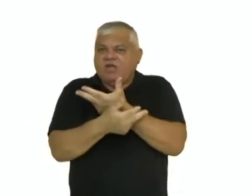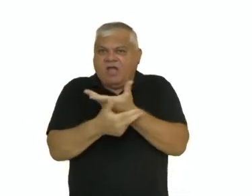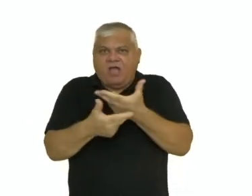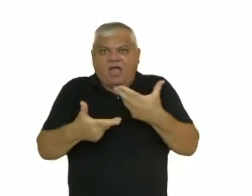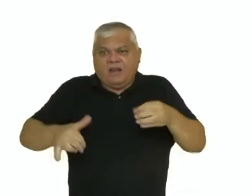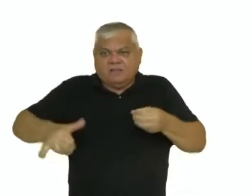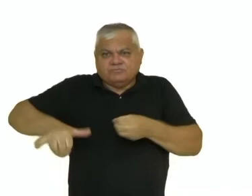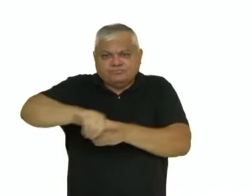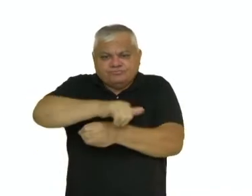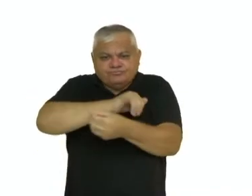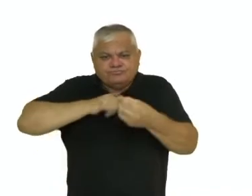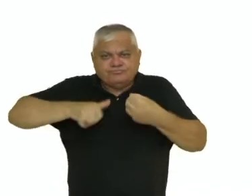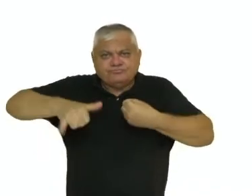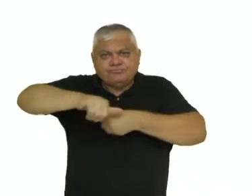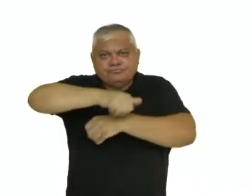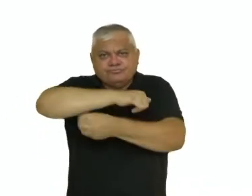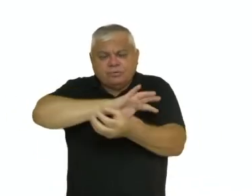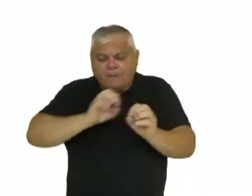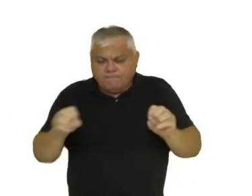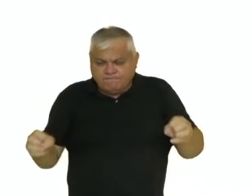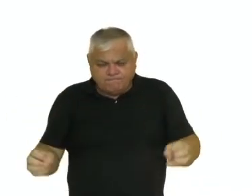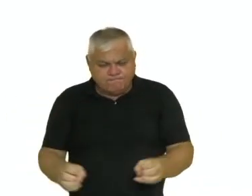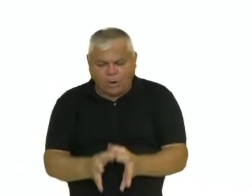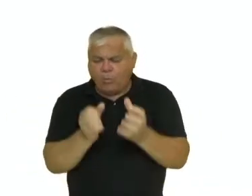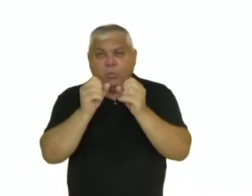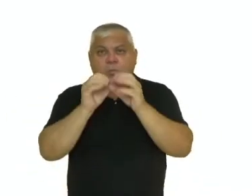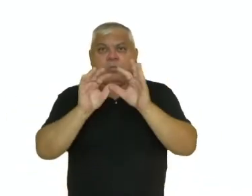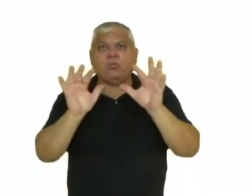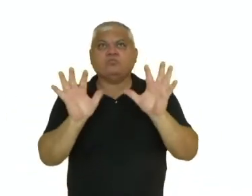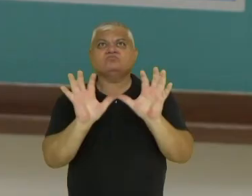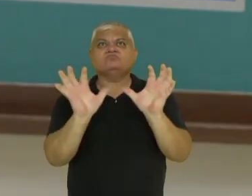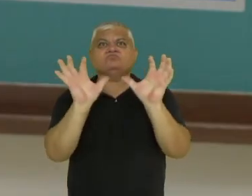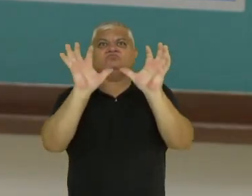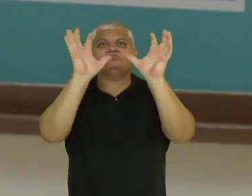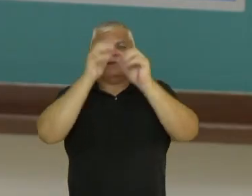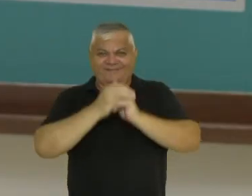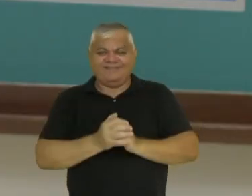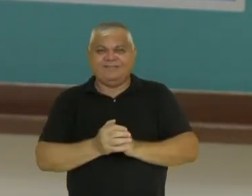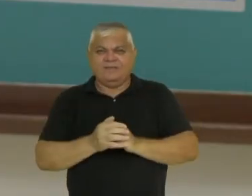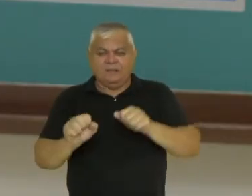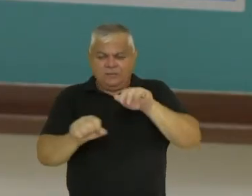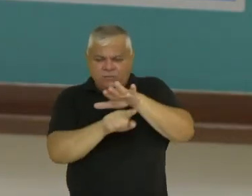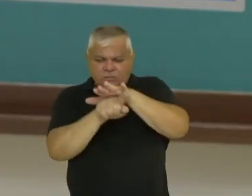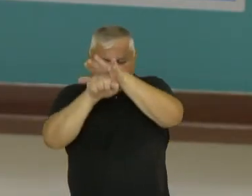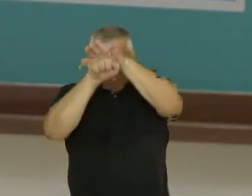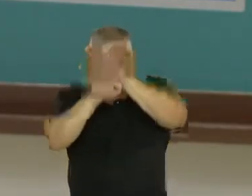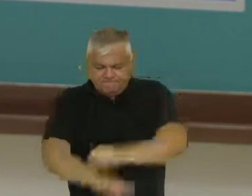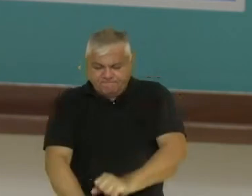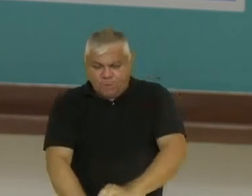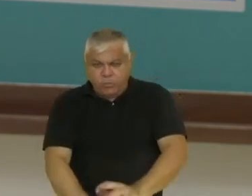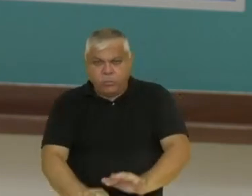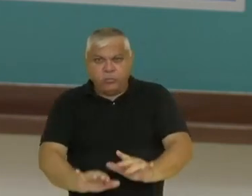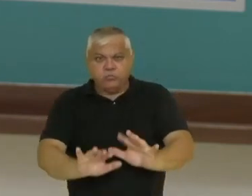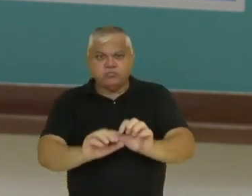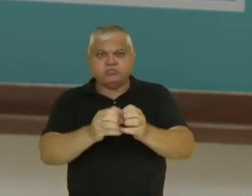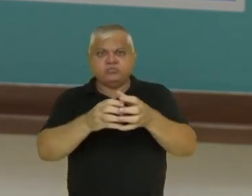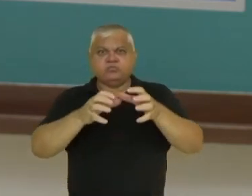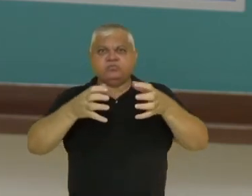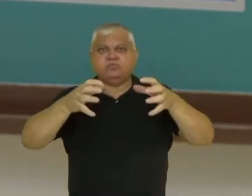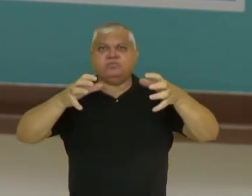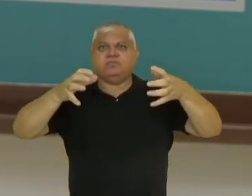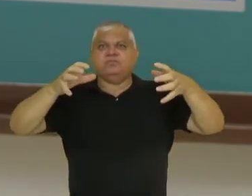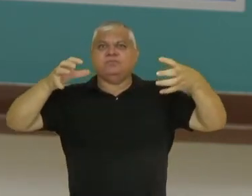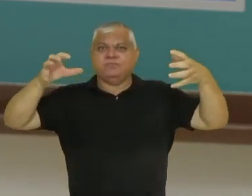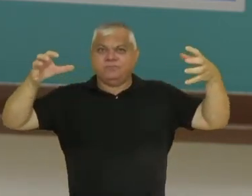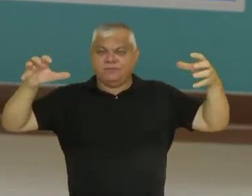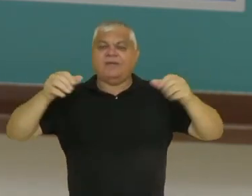energia que pode ser vista em explosões de bombas atômicas, né, ou que acontece aí na produção de energia nuclear. Então a gente vai ter, né,